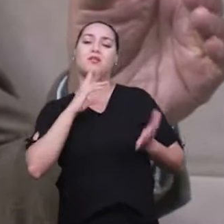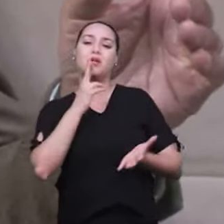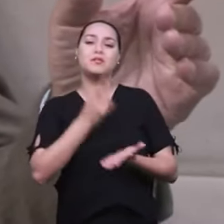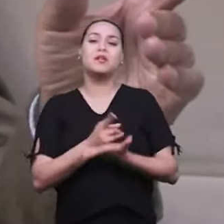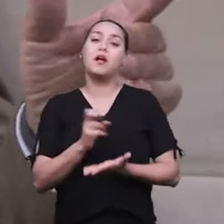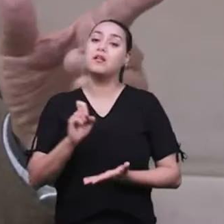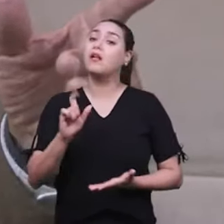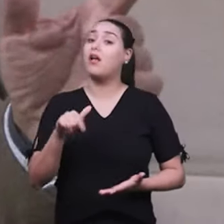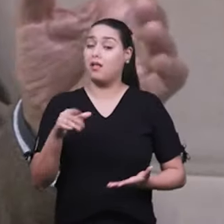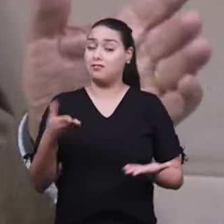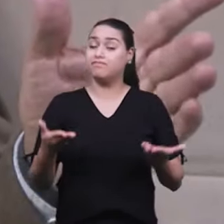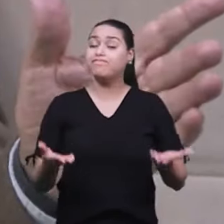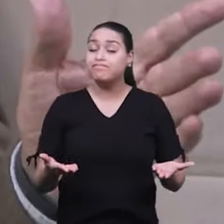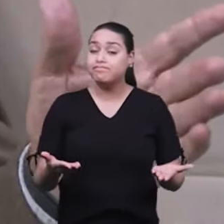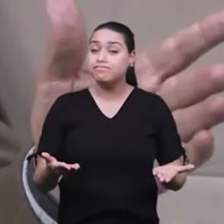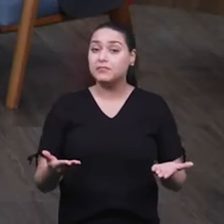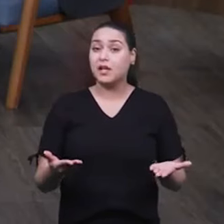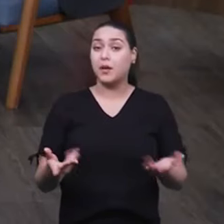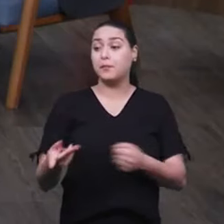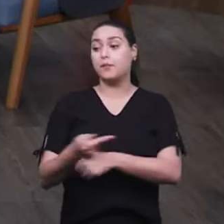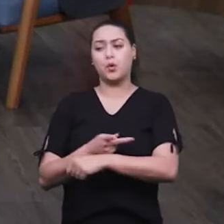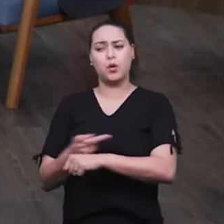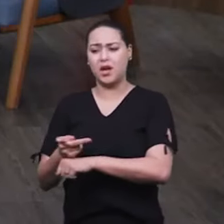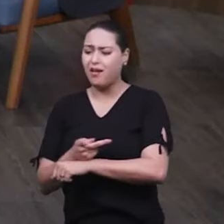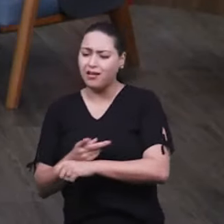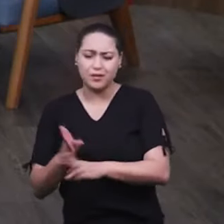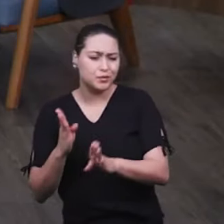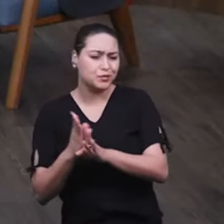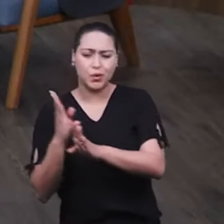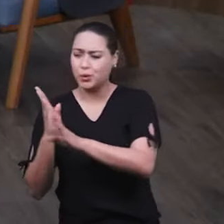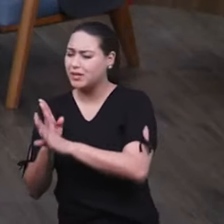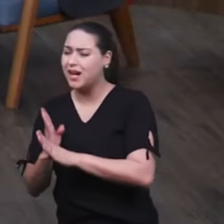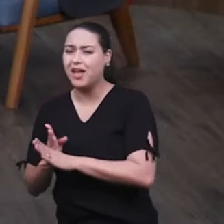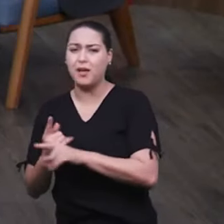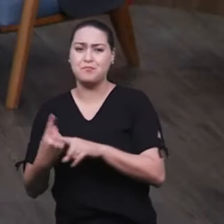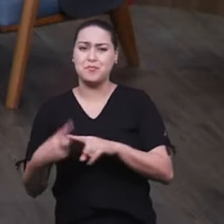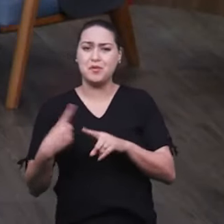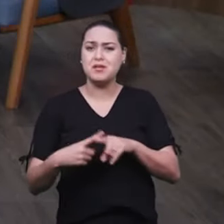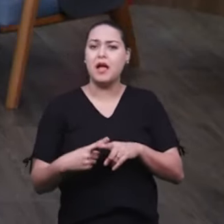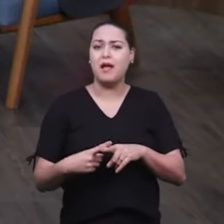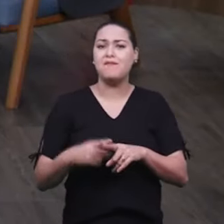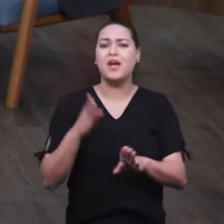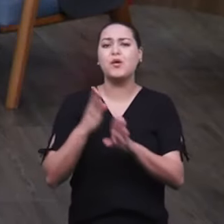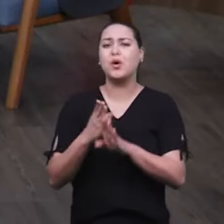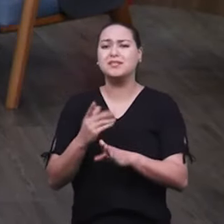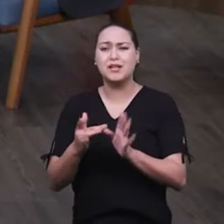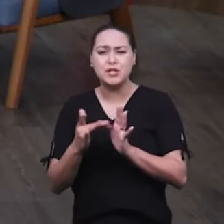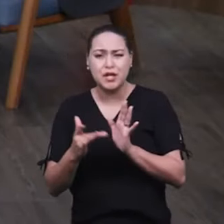resultado é esse, né, Josias? Busquei e não achei, porque ninguém vai achar o Senhor Jesus no comodismo.